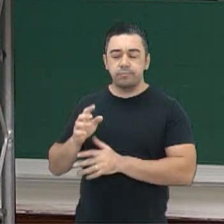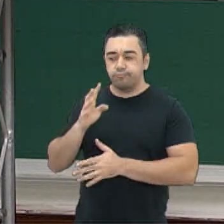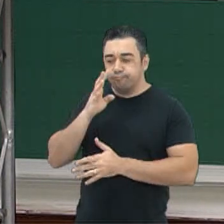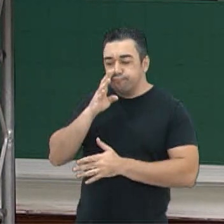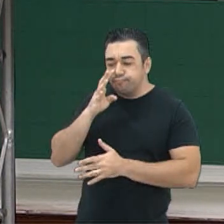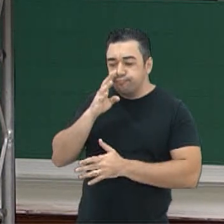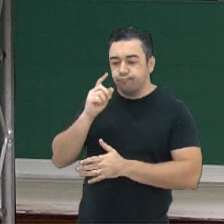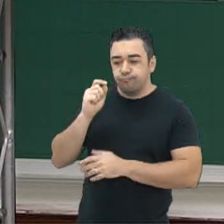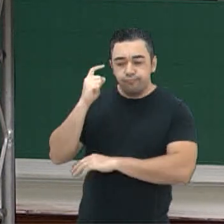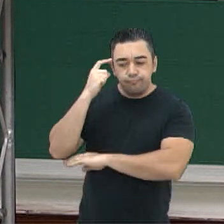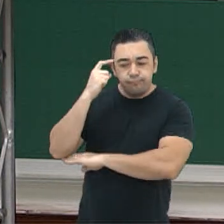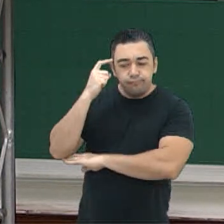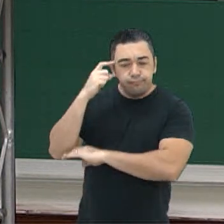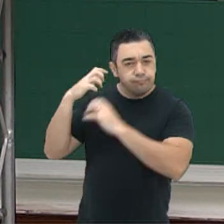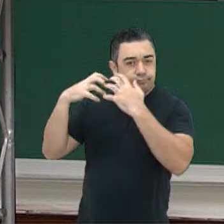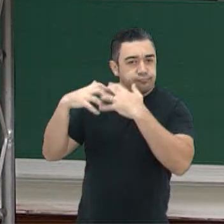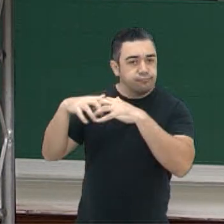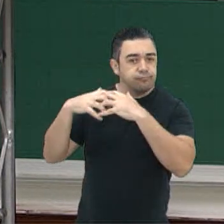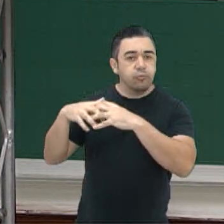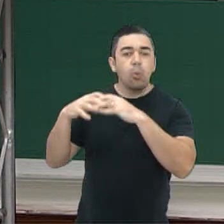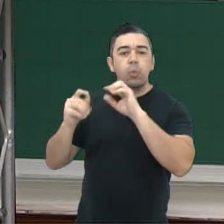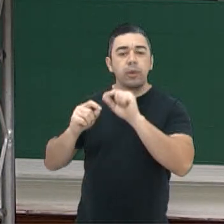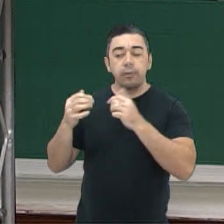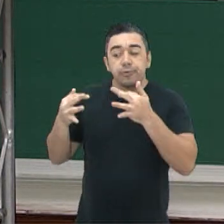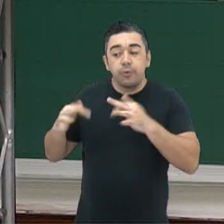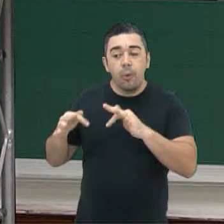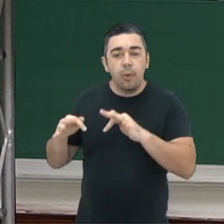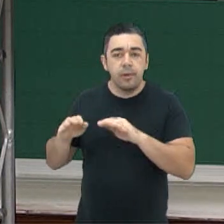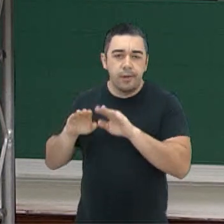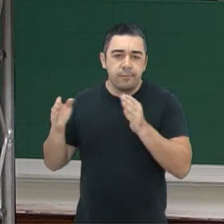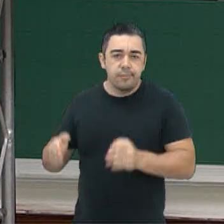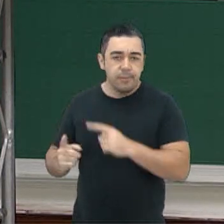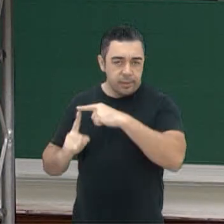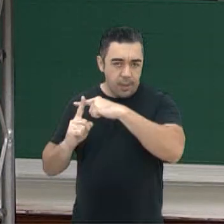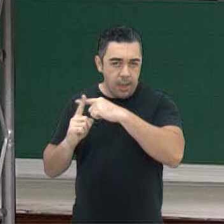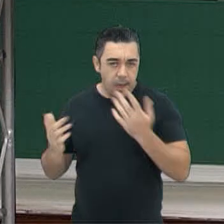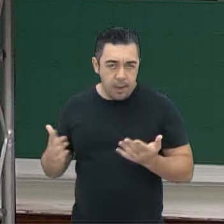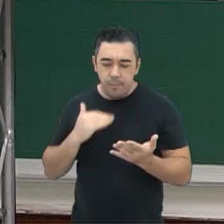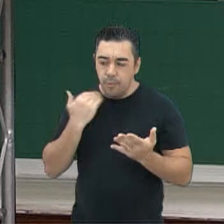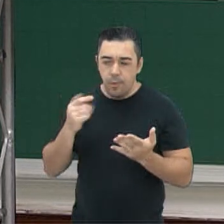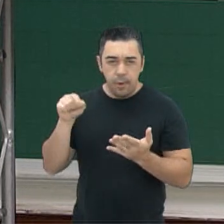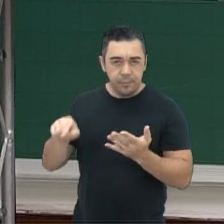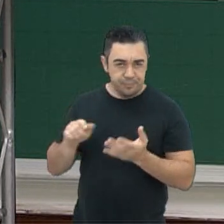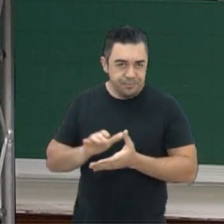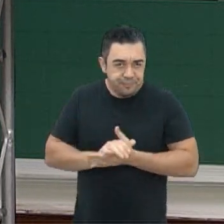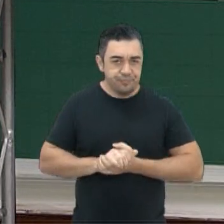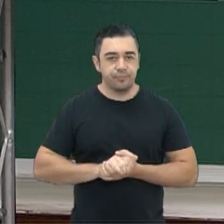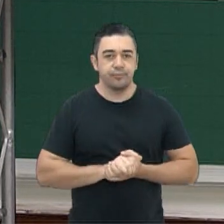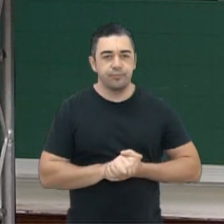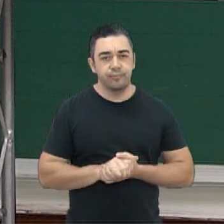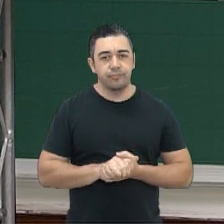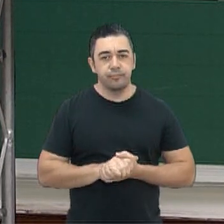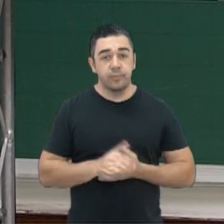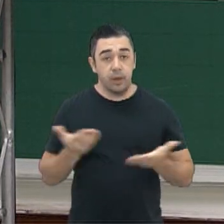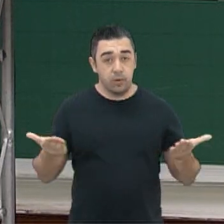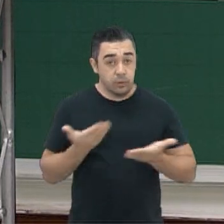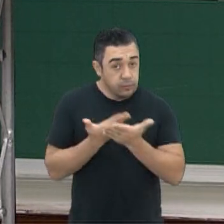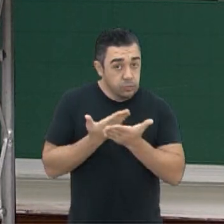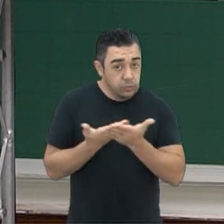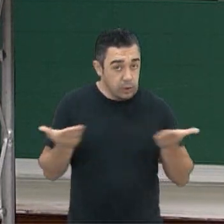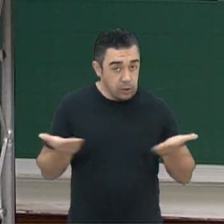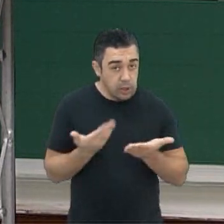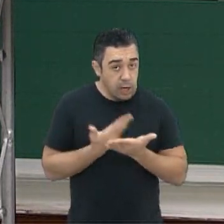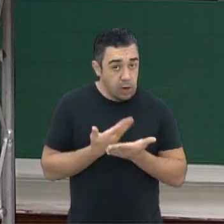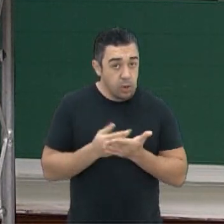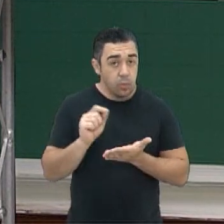coisa mais reflexiva, uma ideia de dor, de sentimento, de perda do cemitério. Vamos estudar nessa aula. Vou trazer